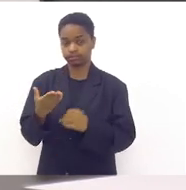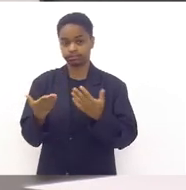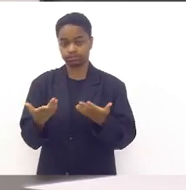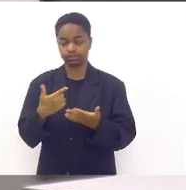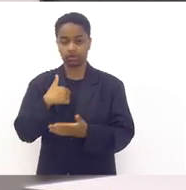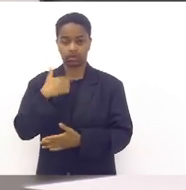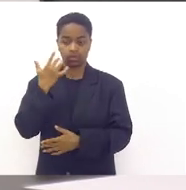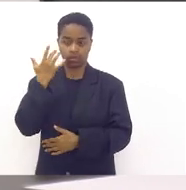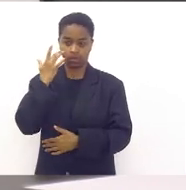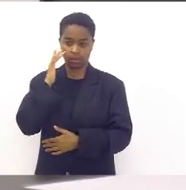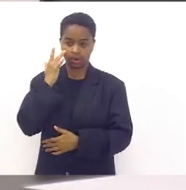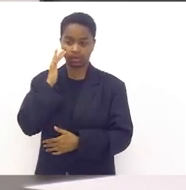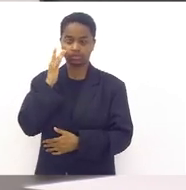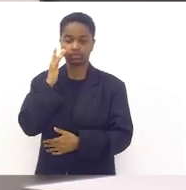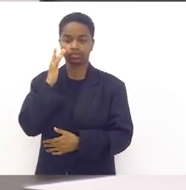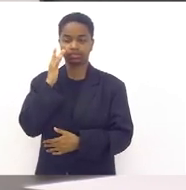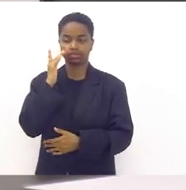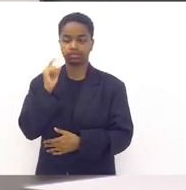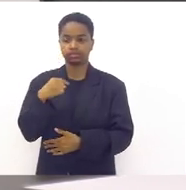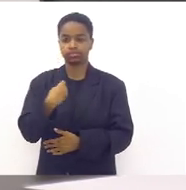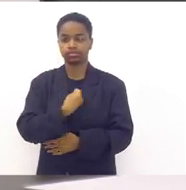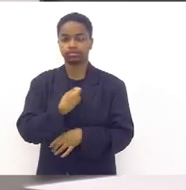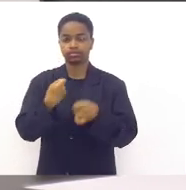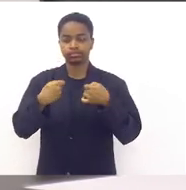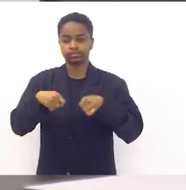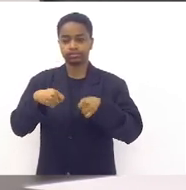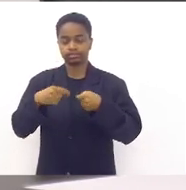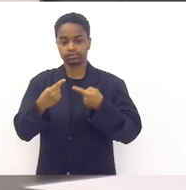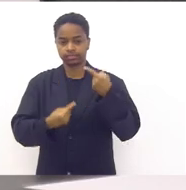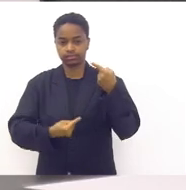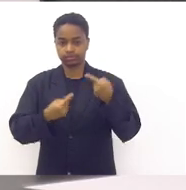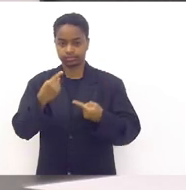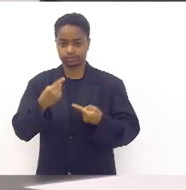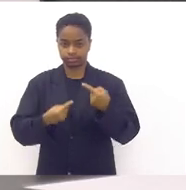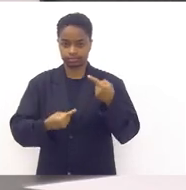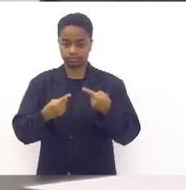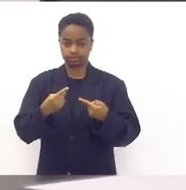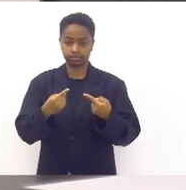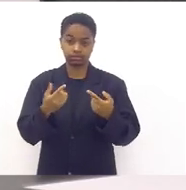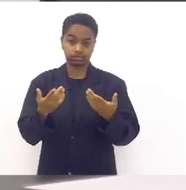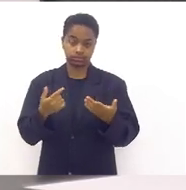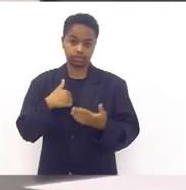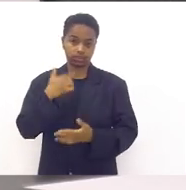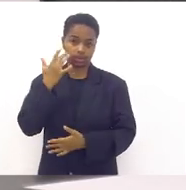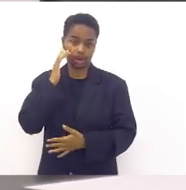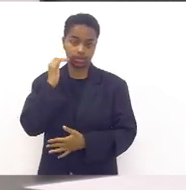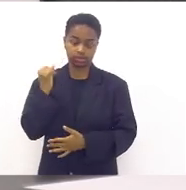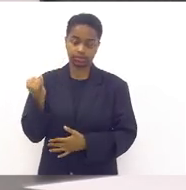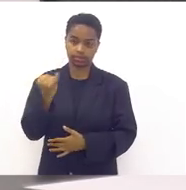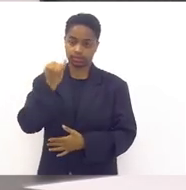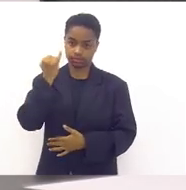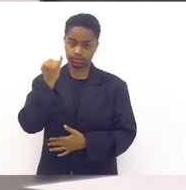cabe a gente fazer uma discussão, acho que é importante, enfim, mas que a gente